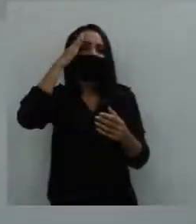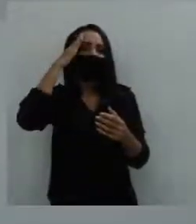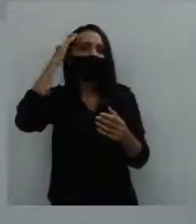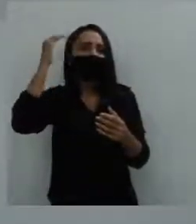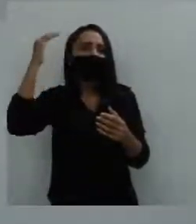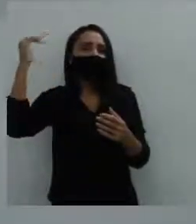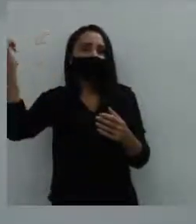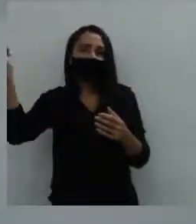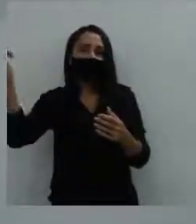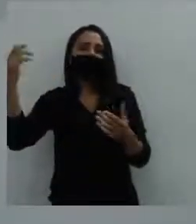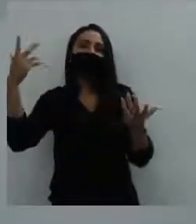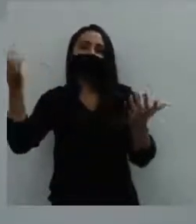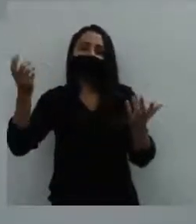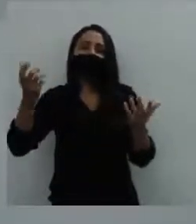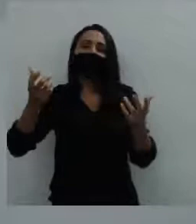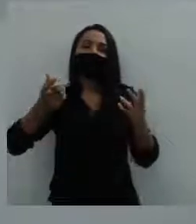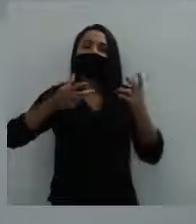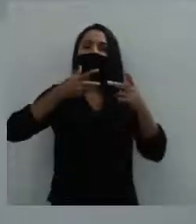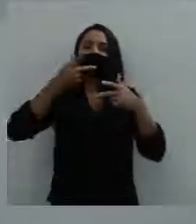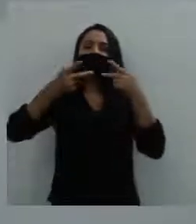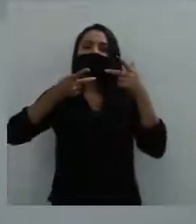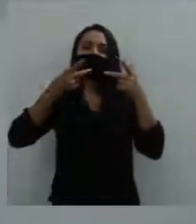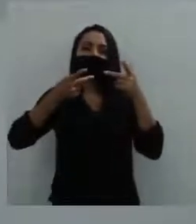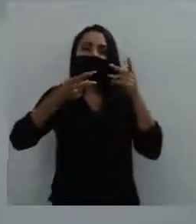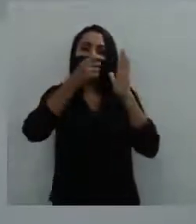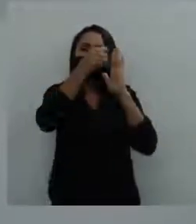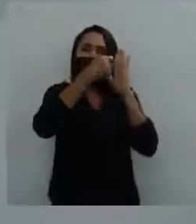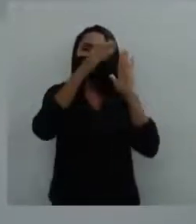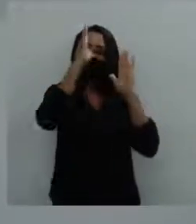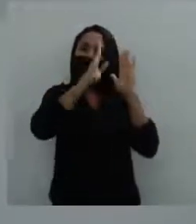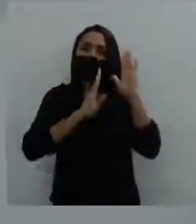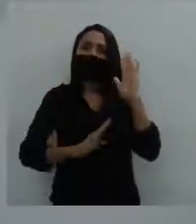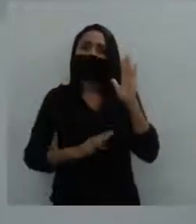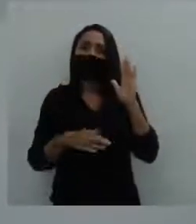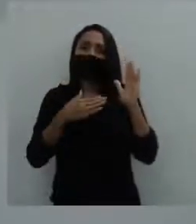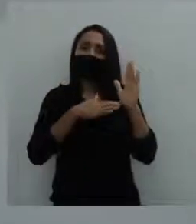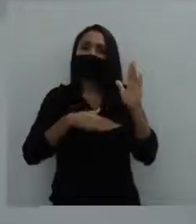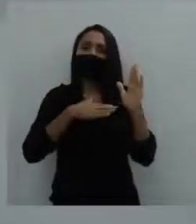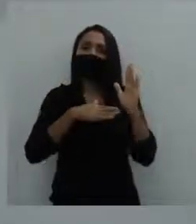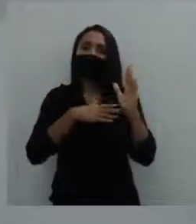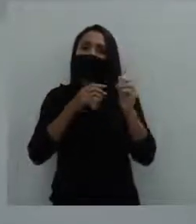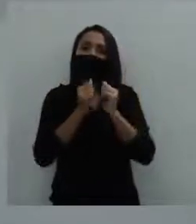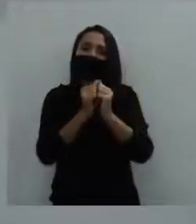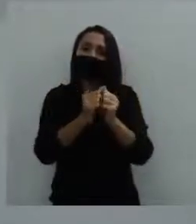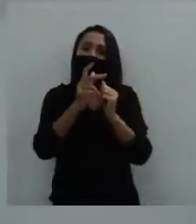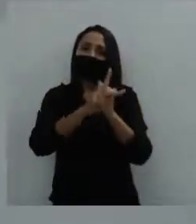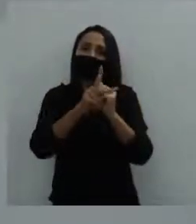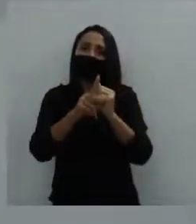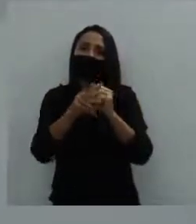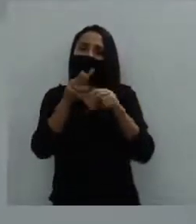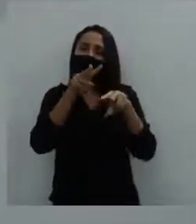contista brasileiro. Gostaria que vocês, em sala de aula com o seu professor,